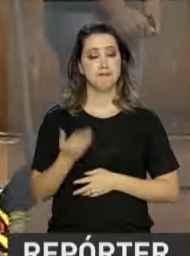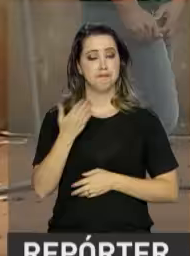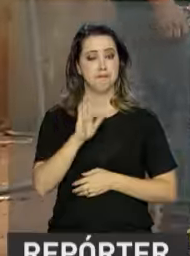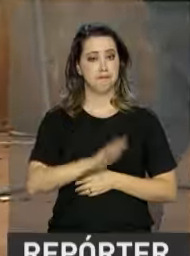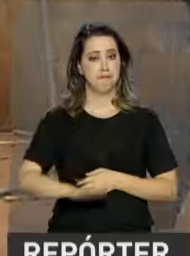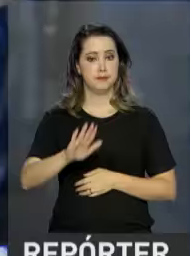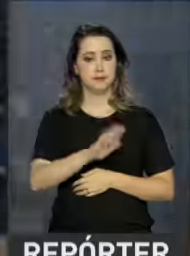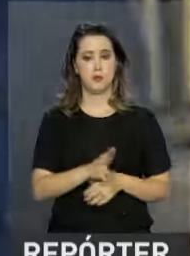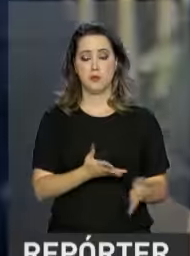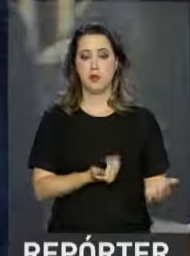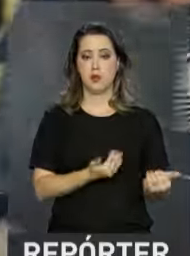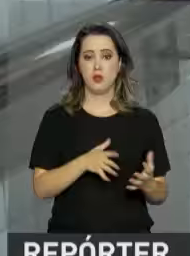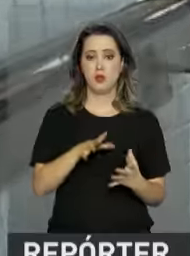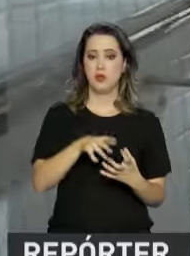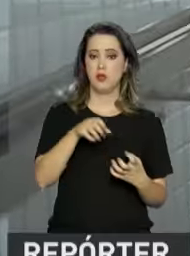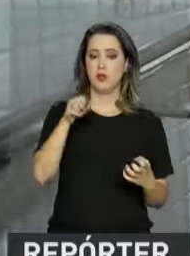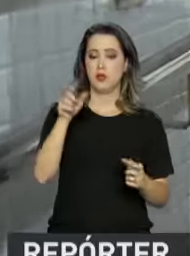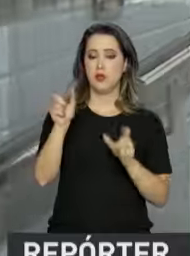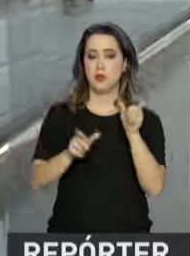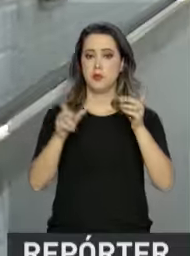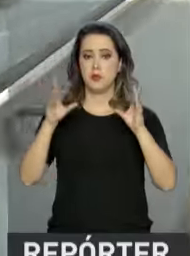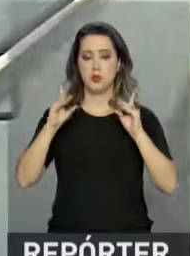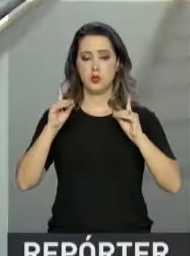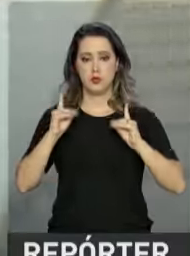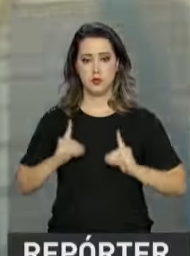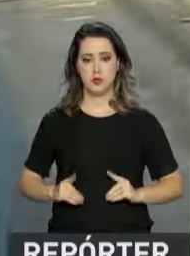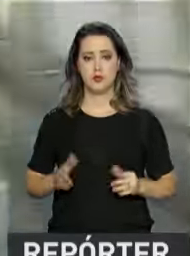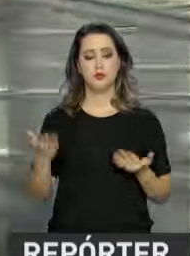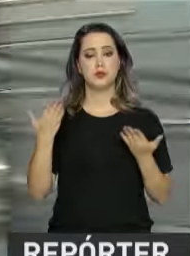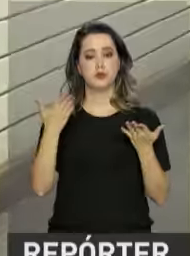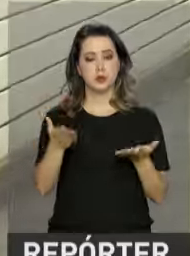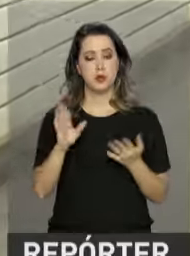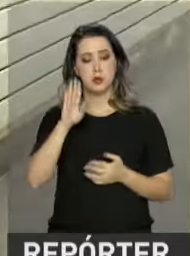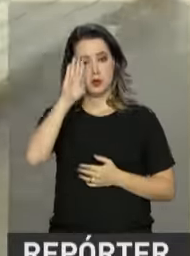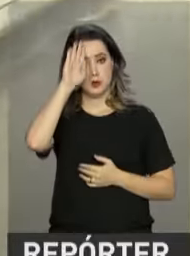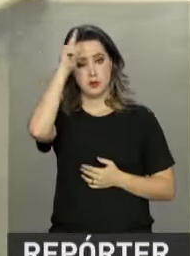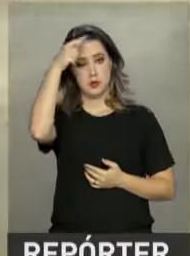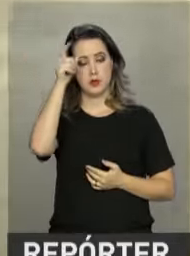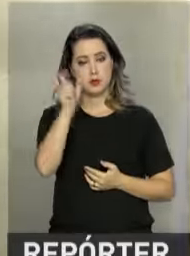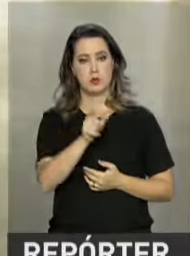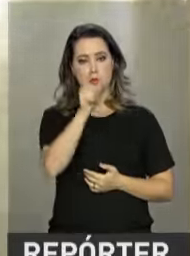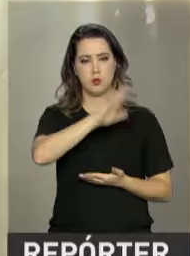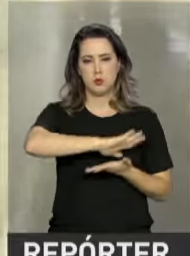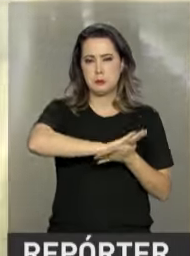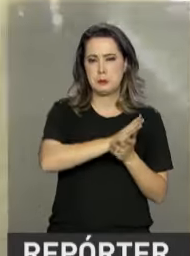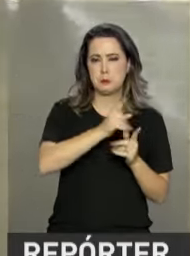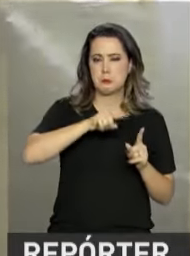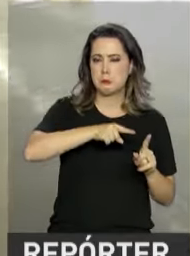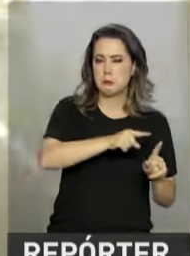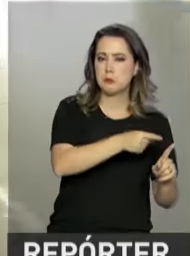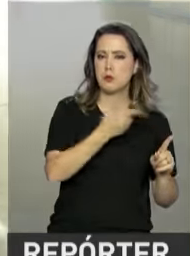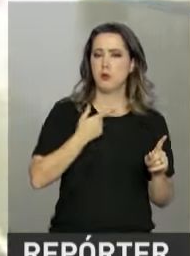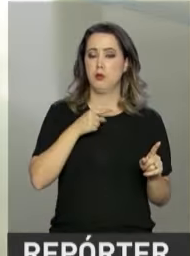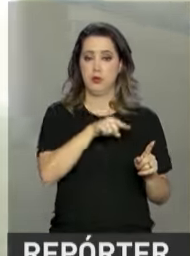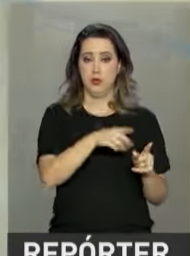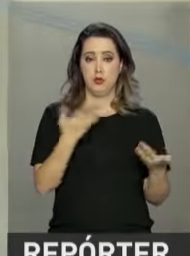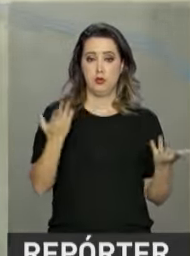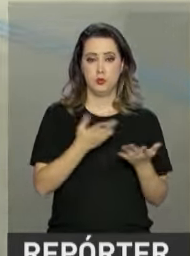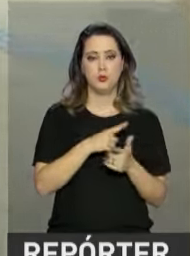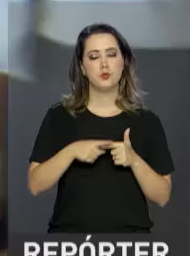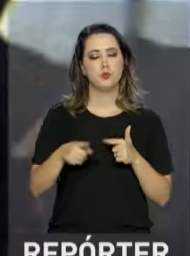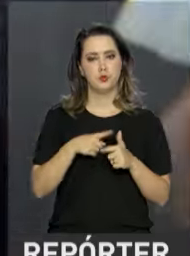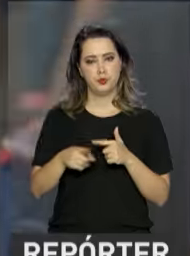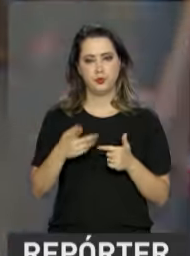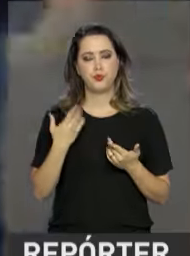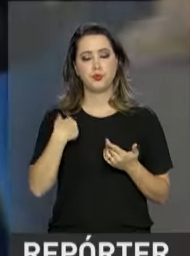Crianças, adolescentes, idosos e pessoas com deficiência. Essas foram as principais vítimas de violações, segundo os dados do Disque